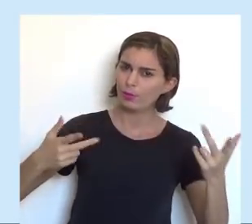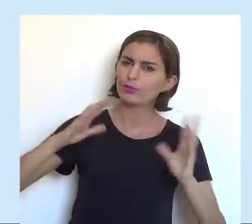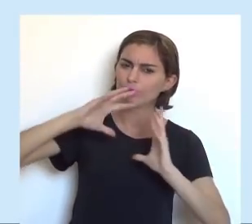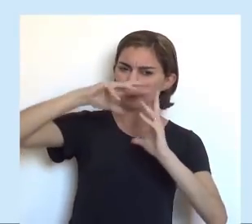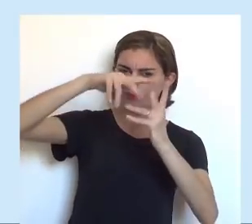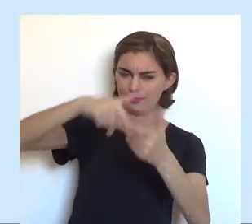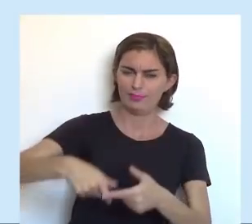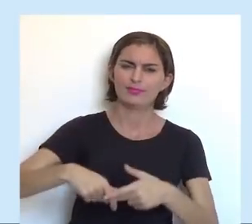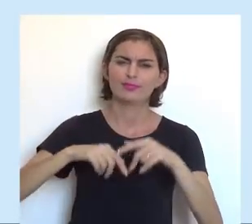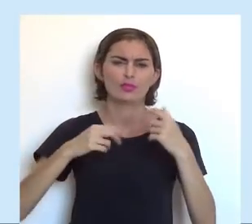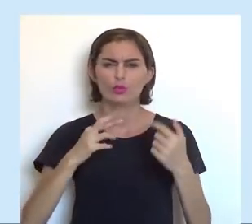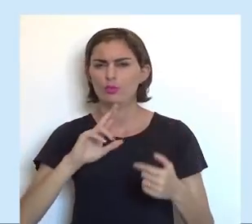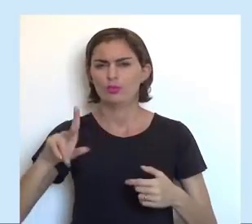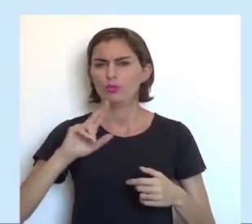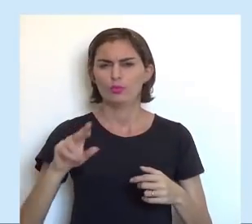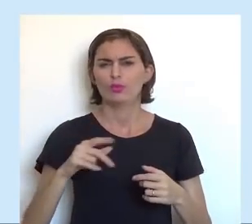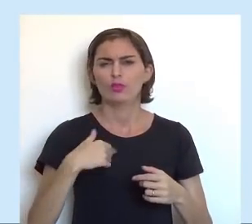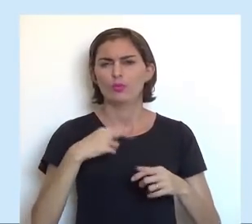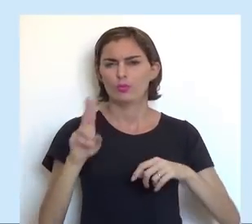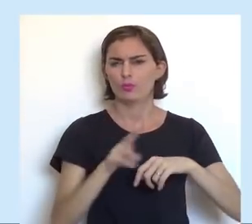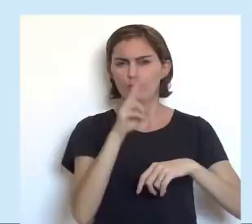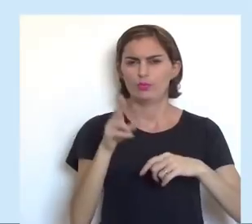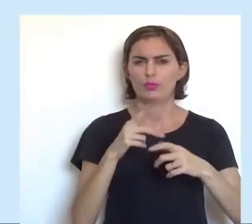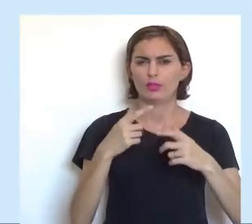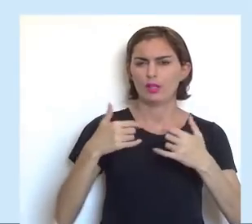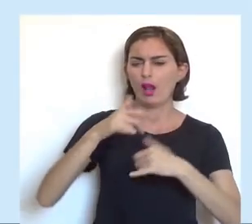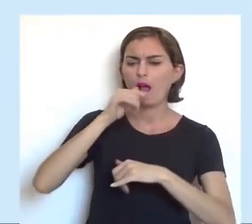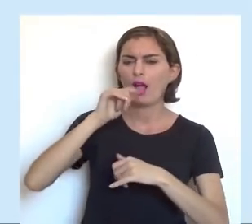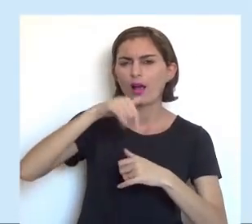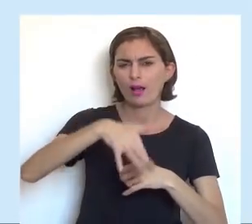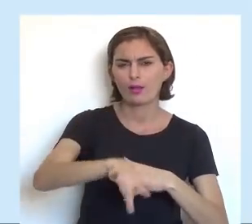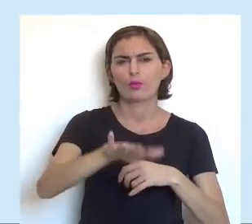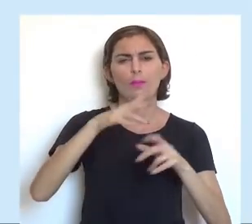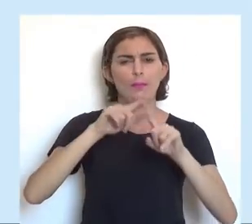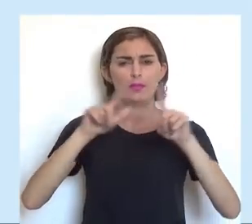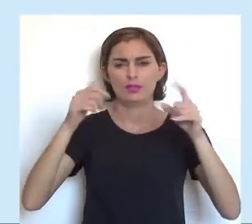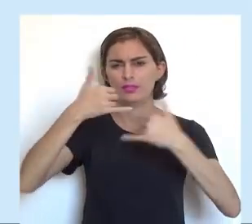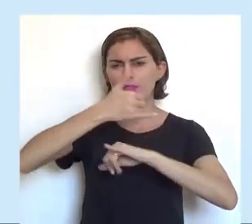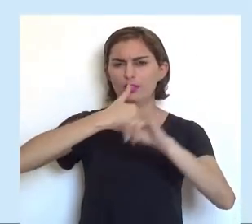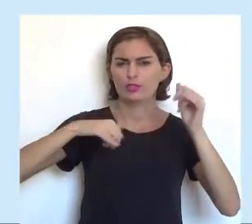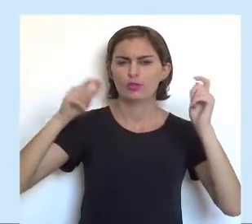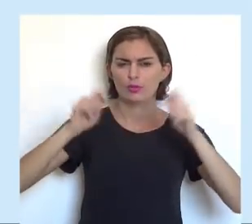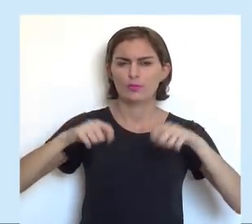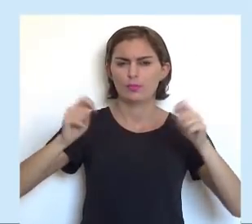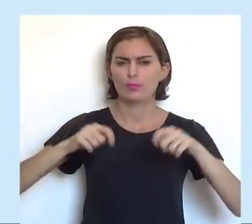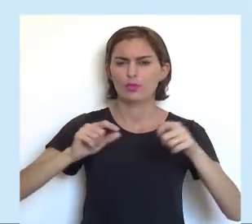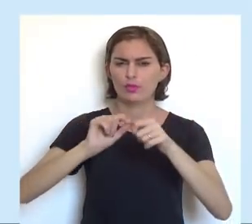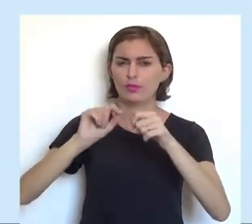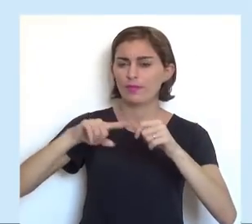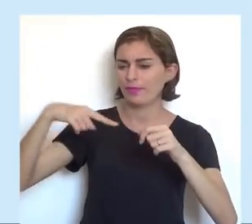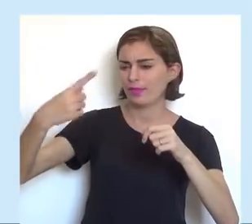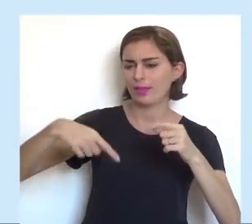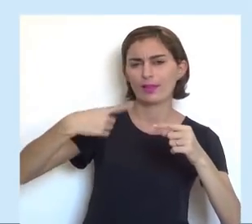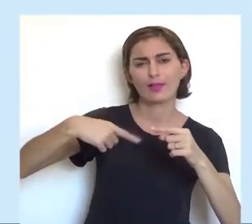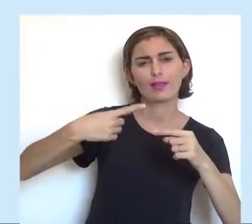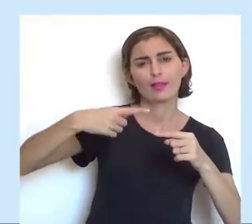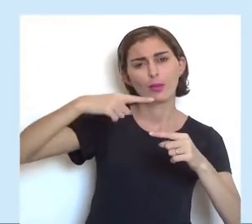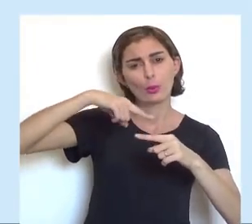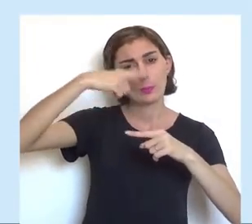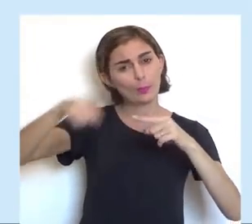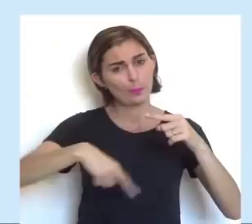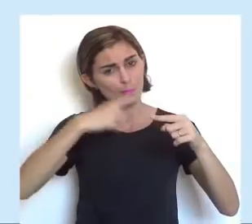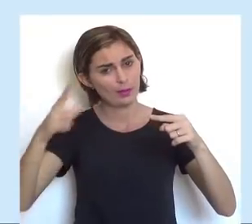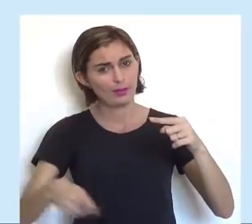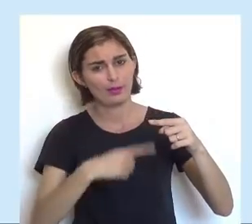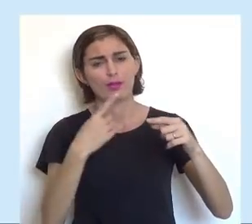nível mundial, tá? Não está utilizando mais a gasolina, mas está utilizando a energia elétrica, que pode ser produzida através da pirólise do